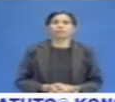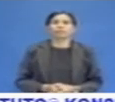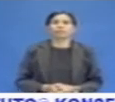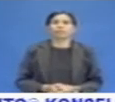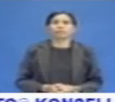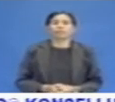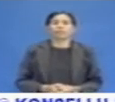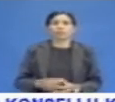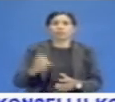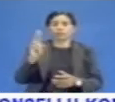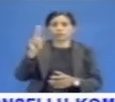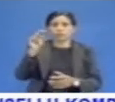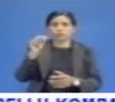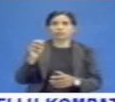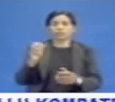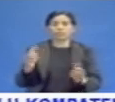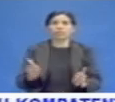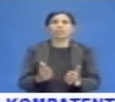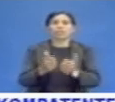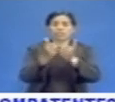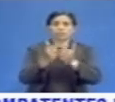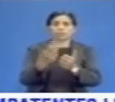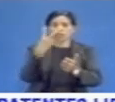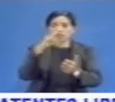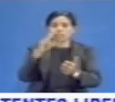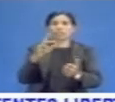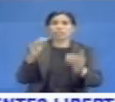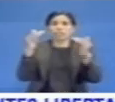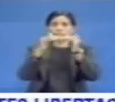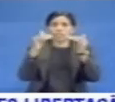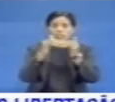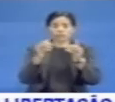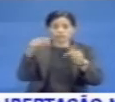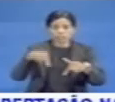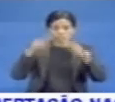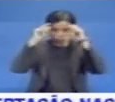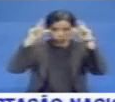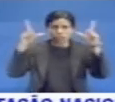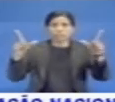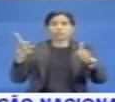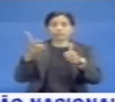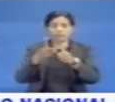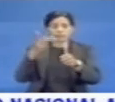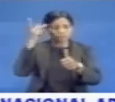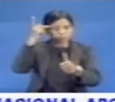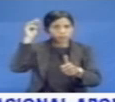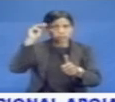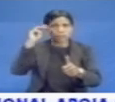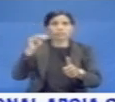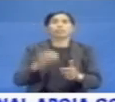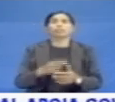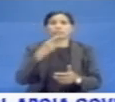União Europeia se apoia desenvolvimento setor vital Síria e Timor-Leste. Vice-primeira-ministra Armanda Berta